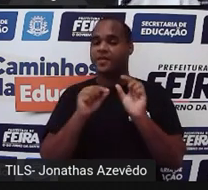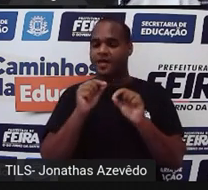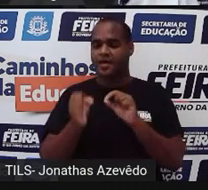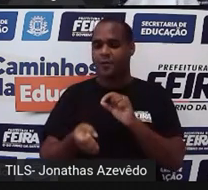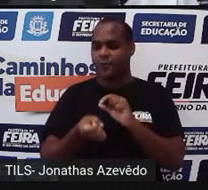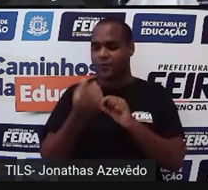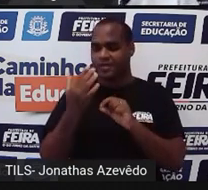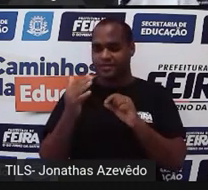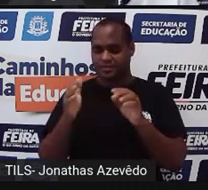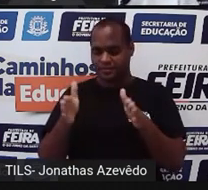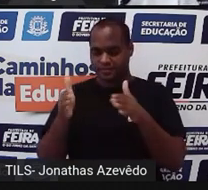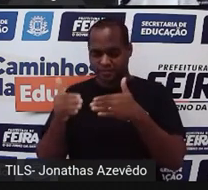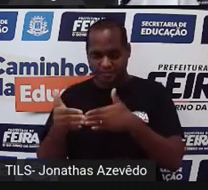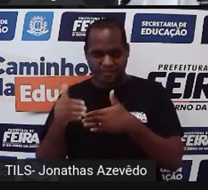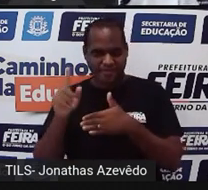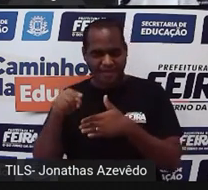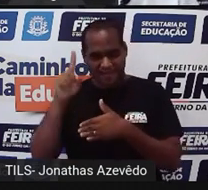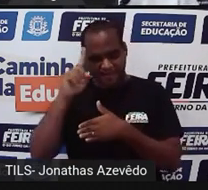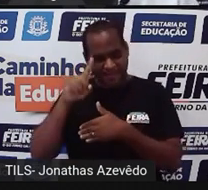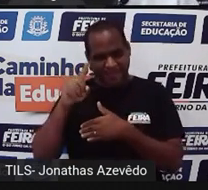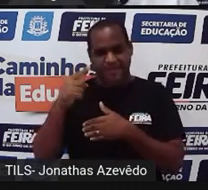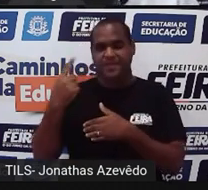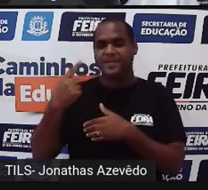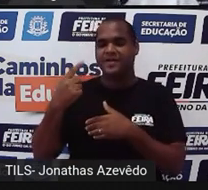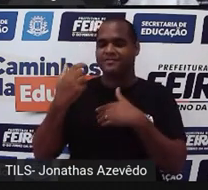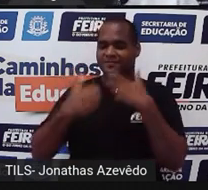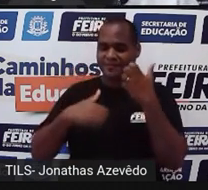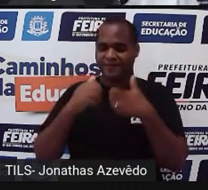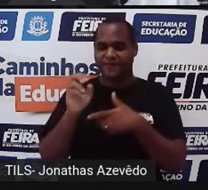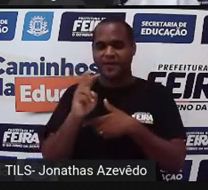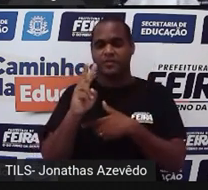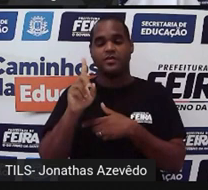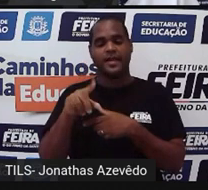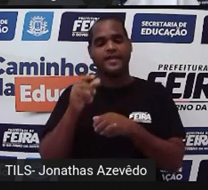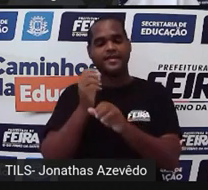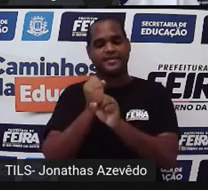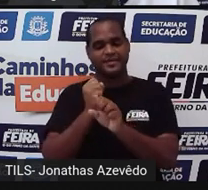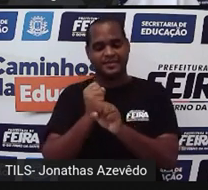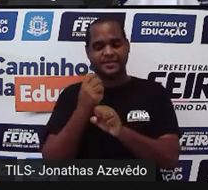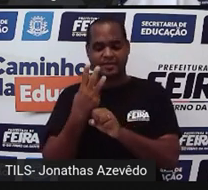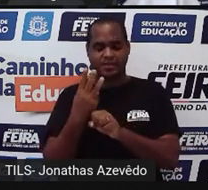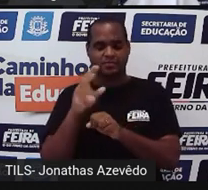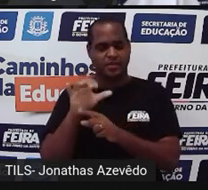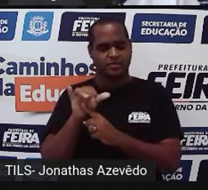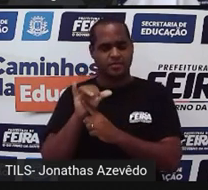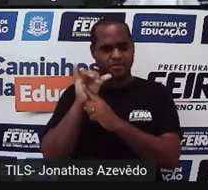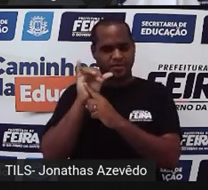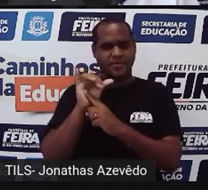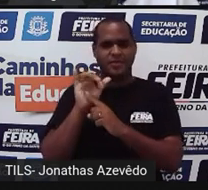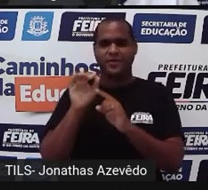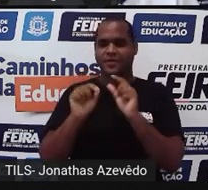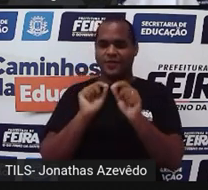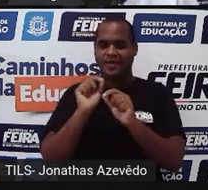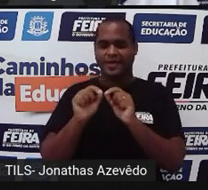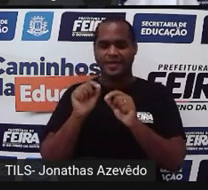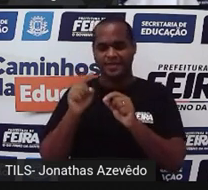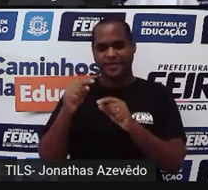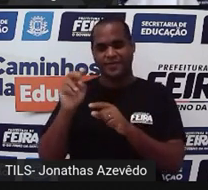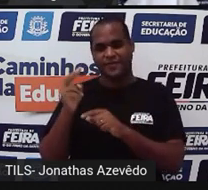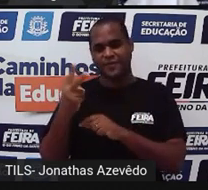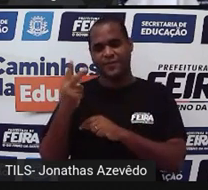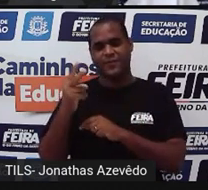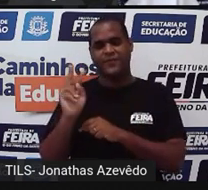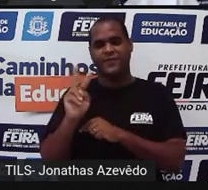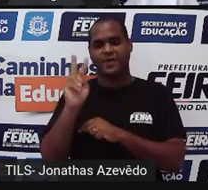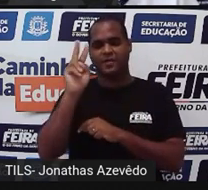quantidade de cubos, é o primeiro valor que aparece aqui, é o 3, e y é o segundo valor que